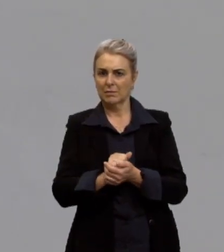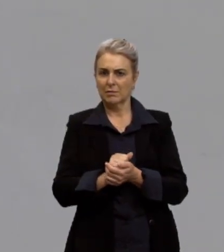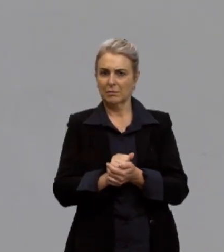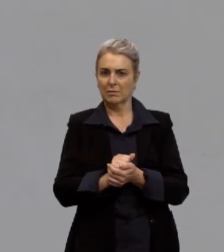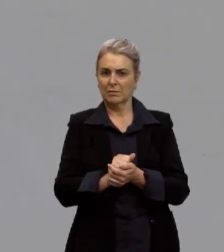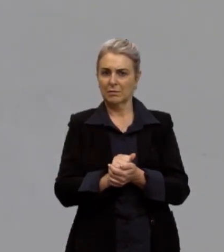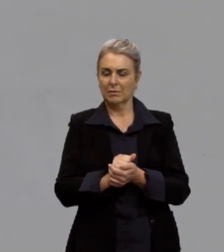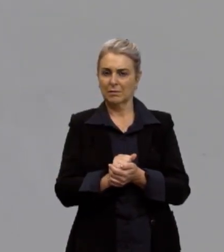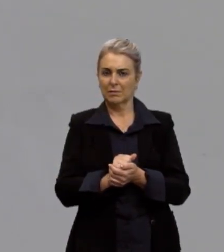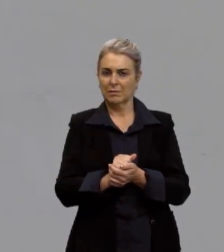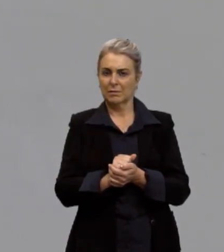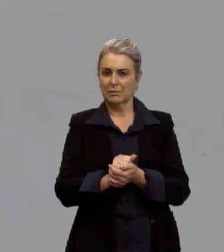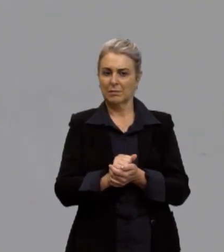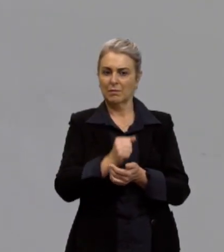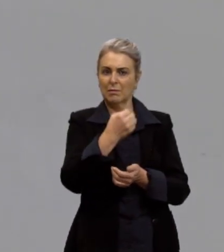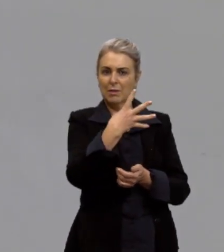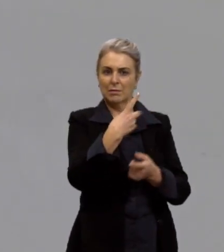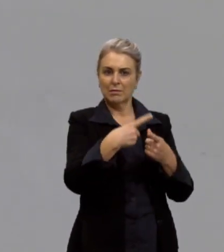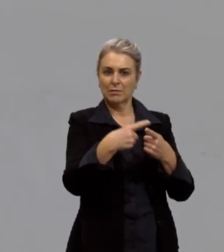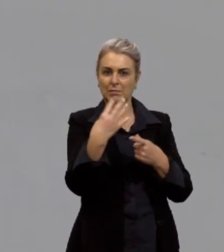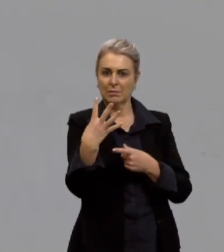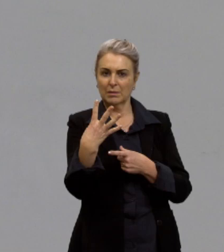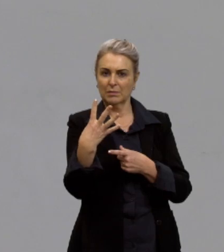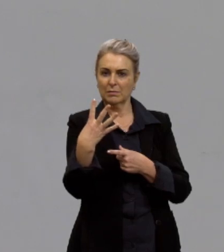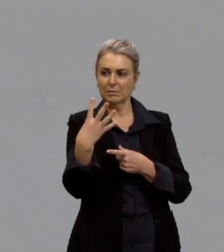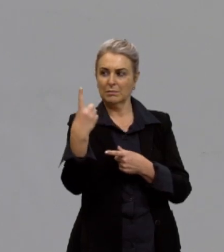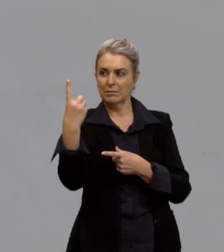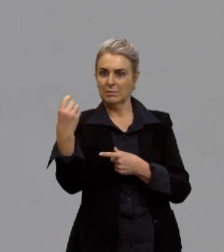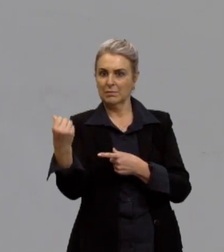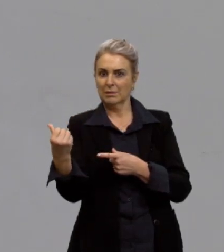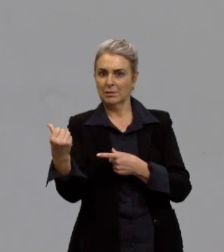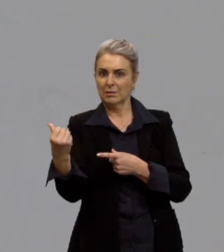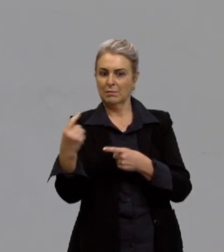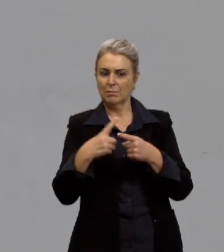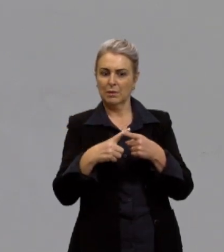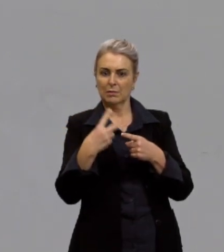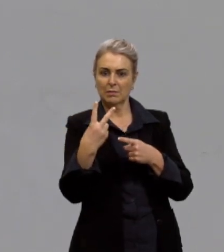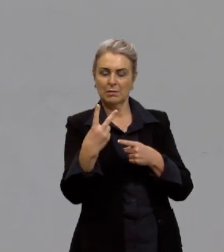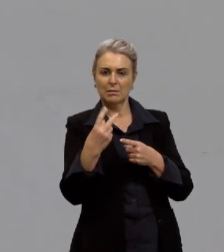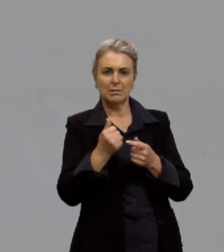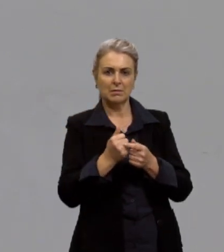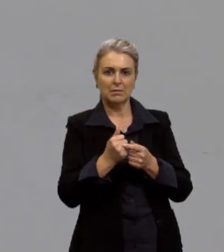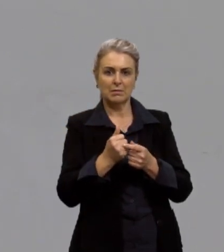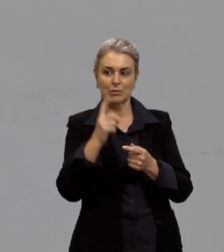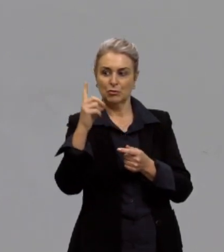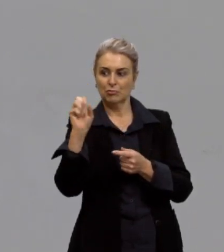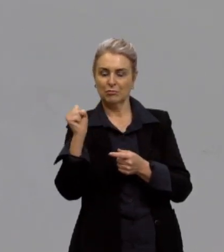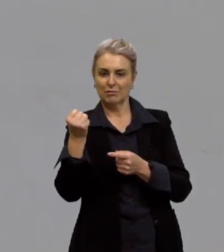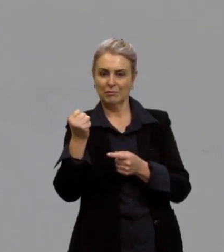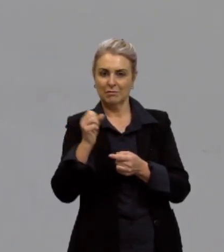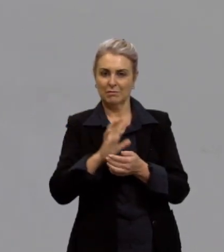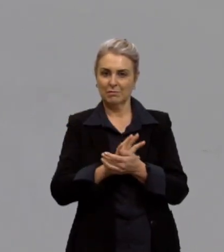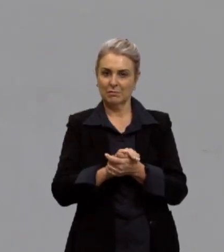2. 4 vezes 4, 16. Mais 2, 18.